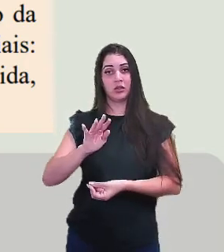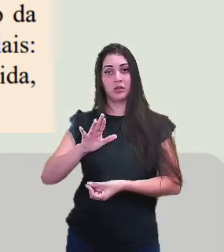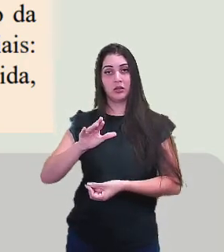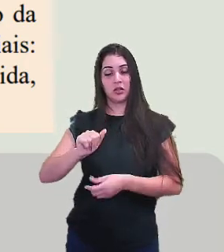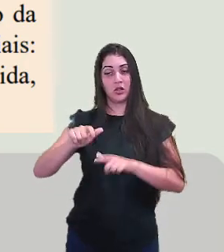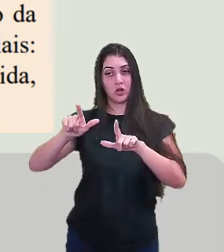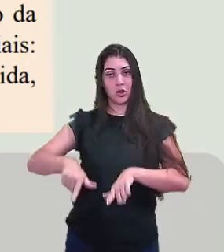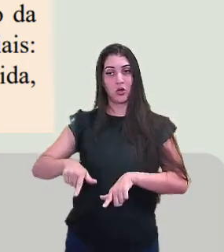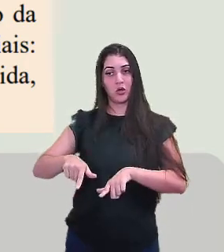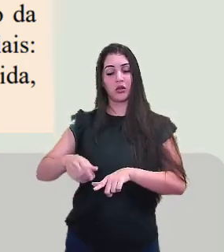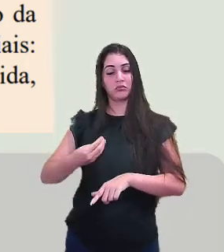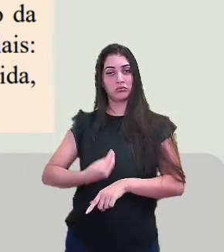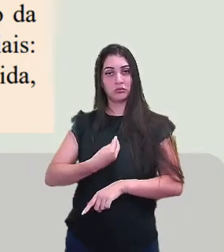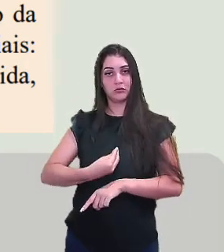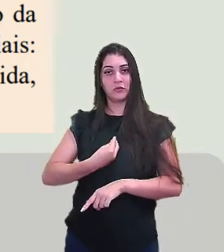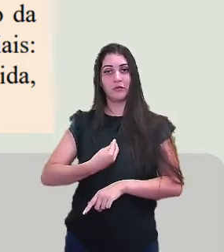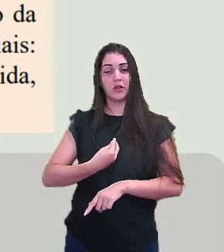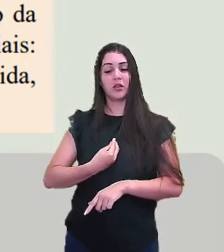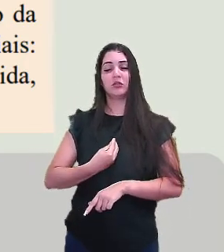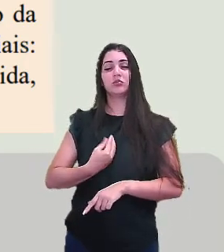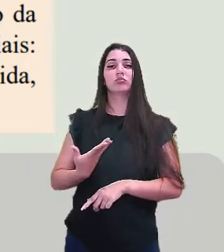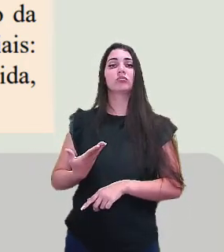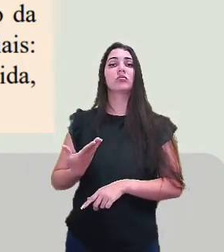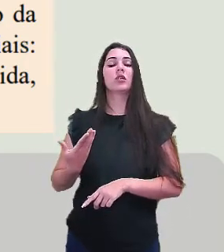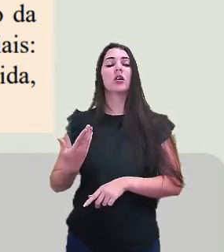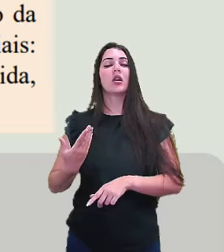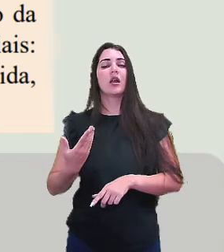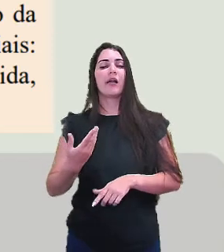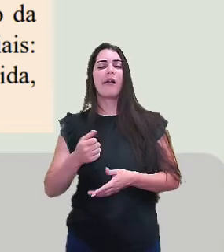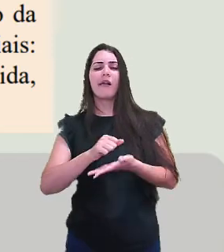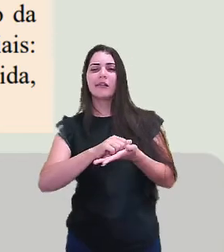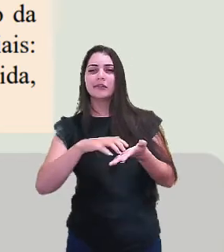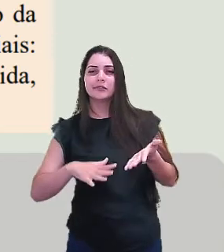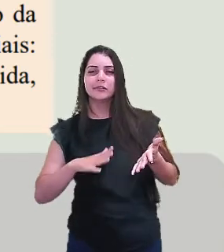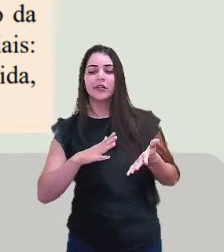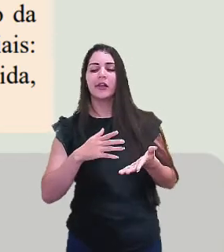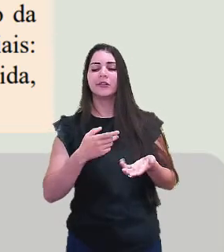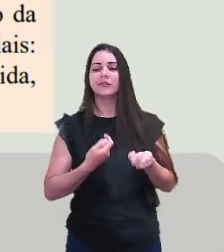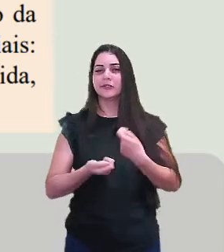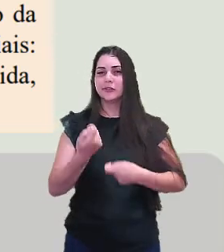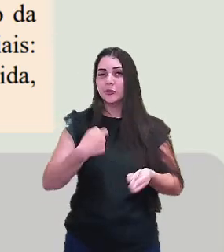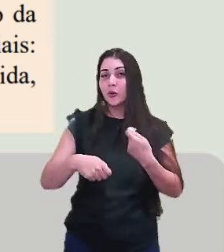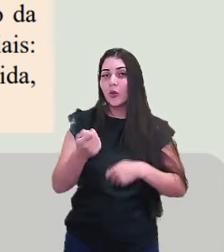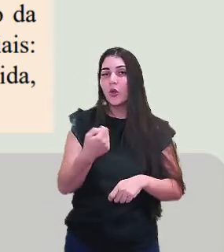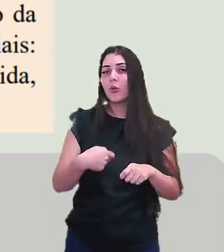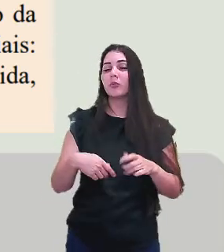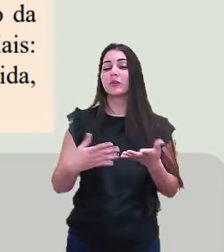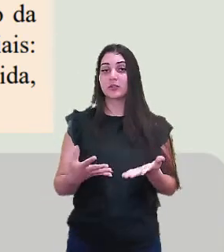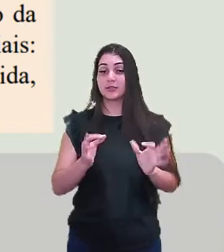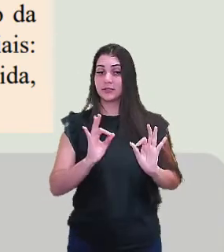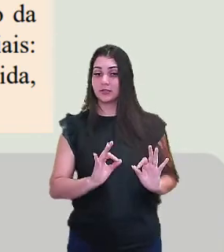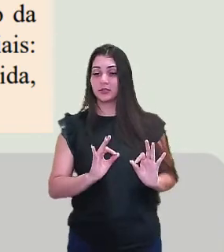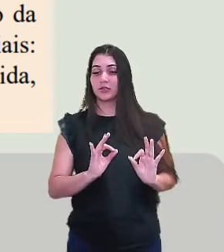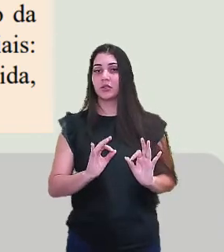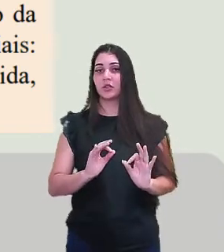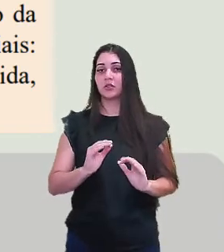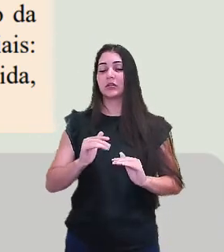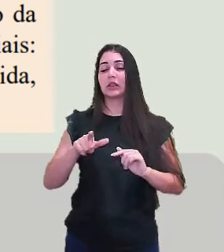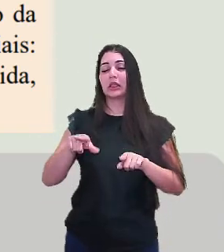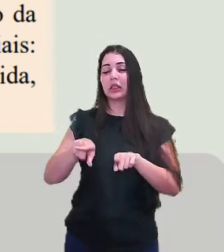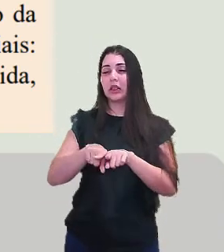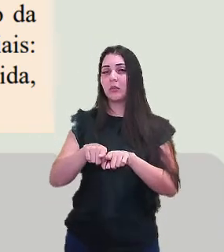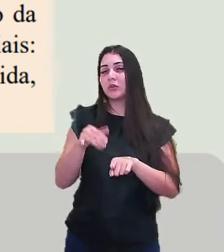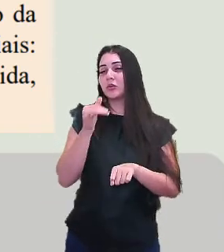moradia, urbano ou rural, por exemplo, atividade econômica, ativa ou inativa, faixa etária,